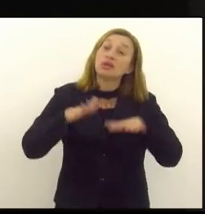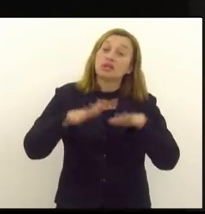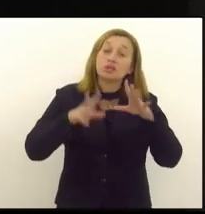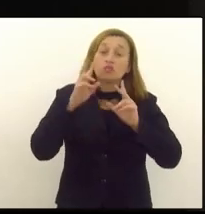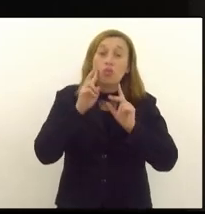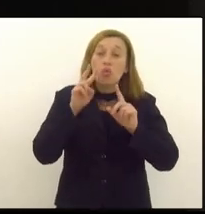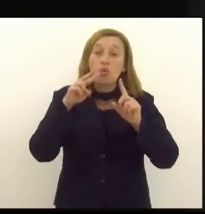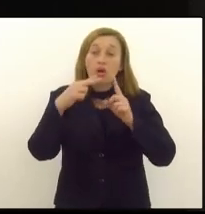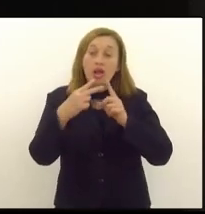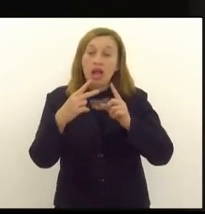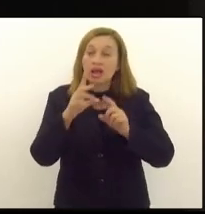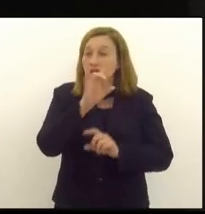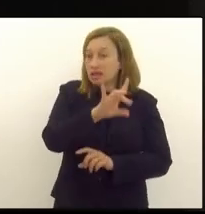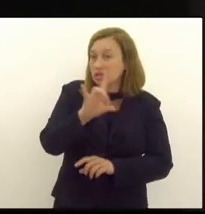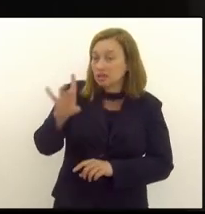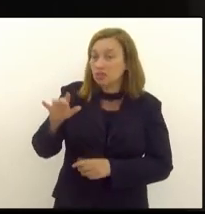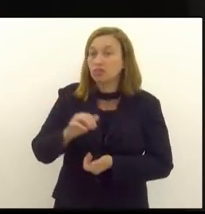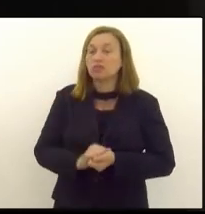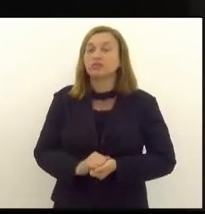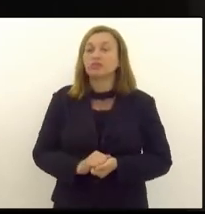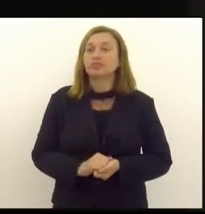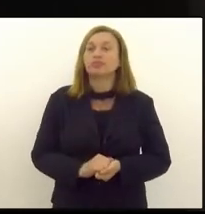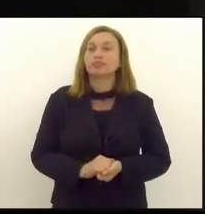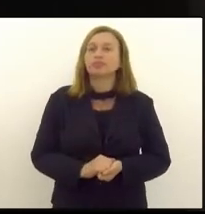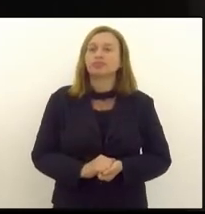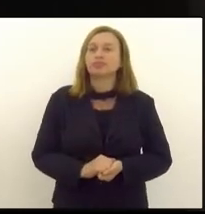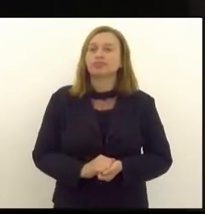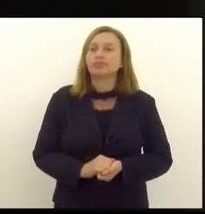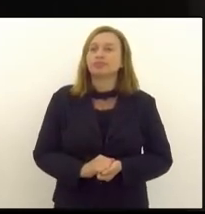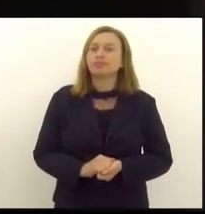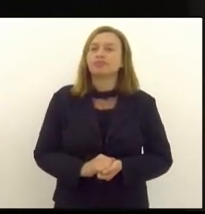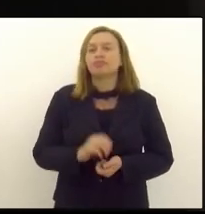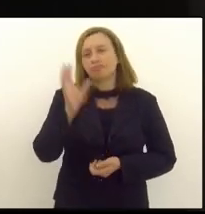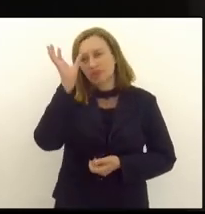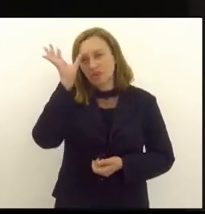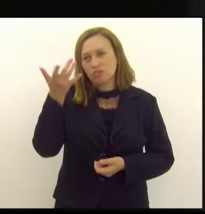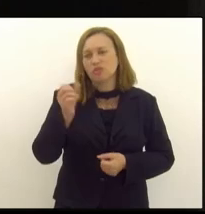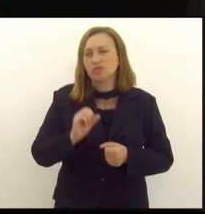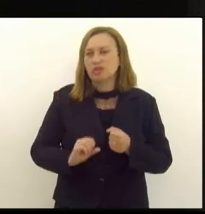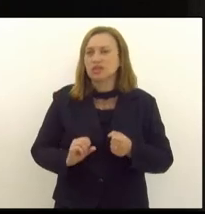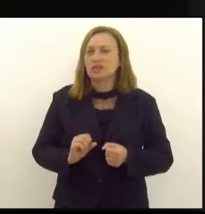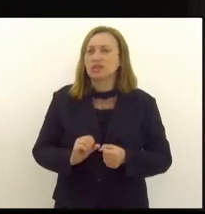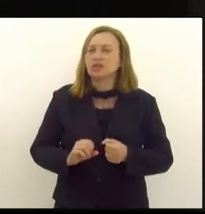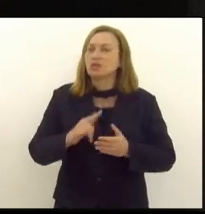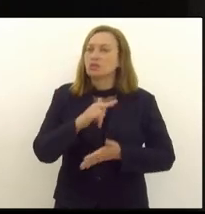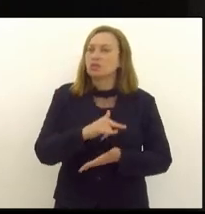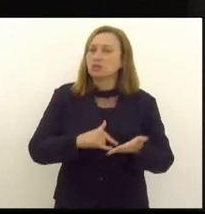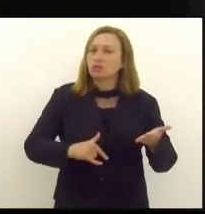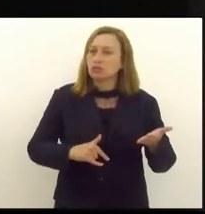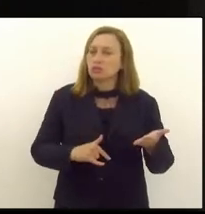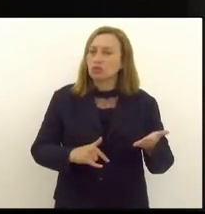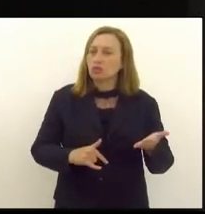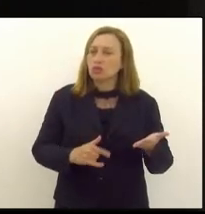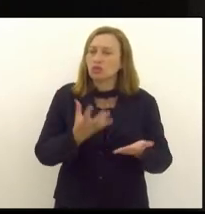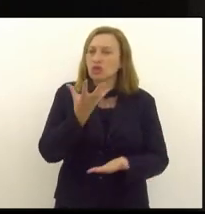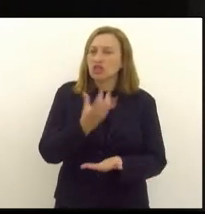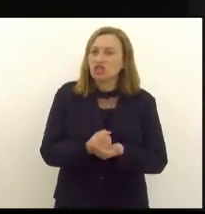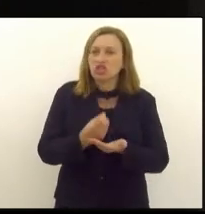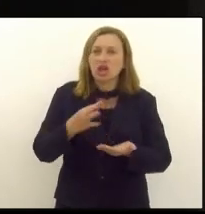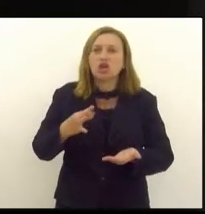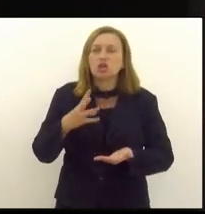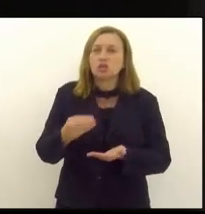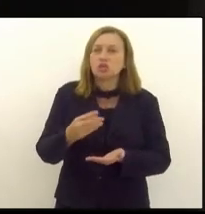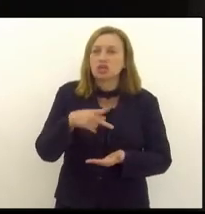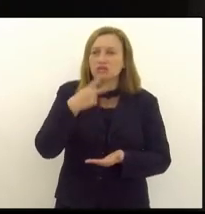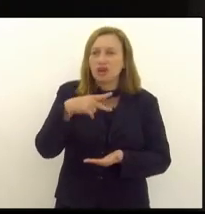olhar que tenho para cada uma delas. A gente resolveu fazer um documentário, registrar aquilo que todo mundo